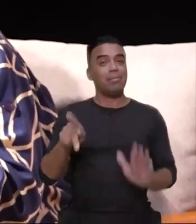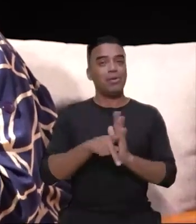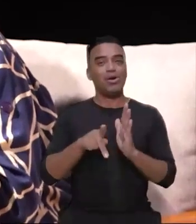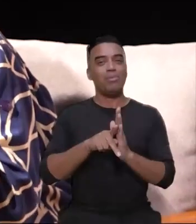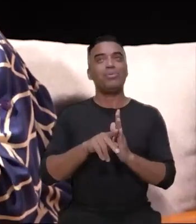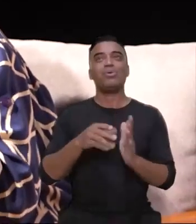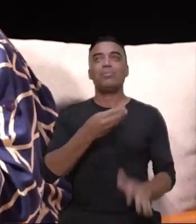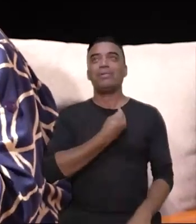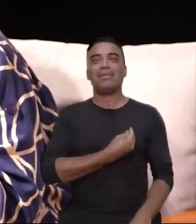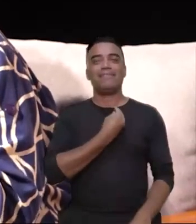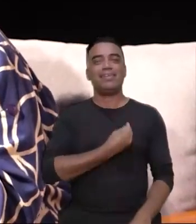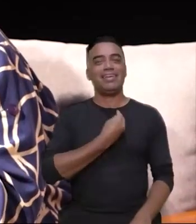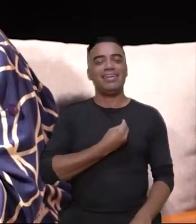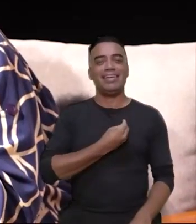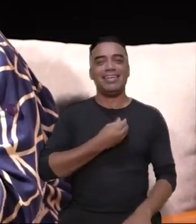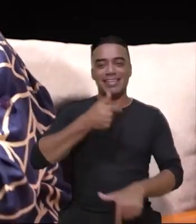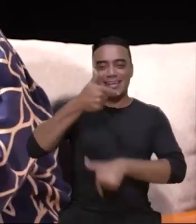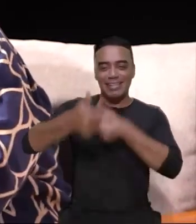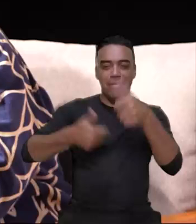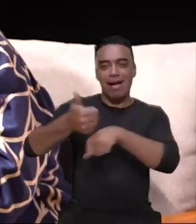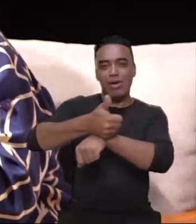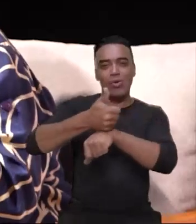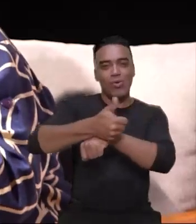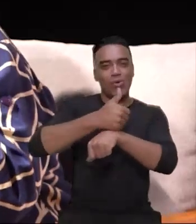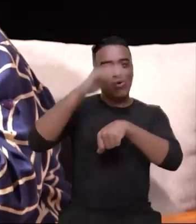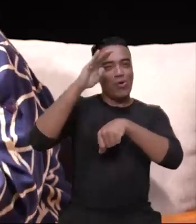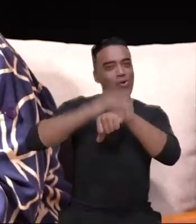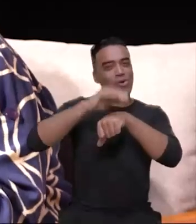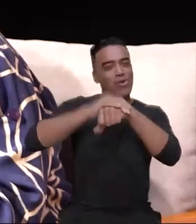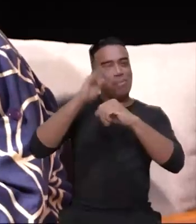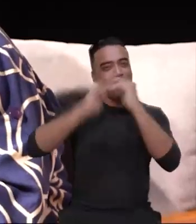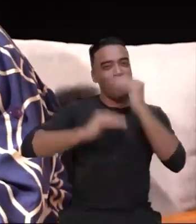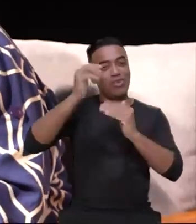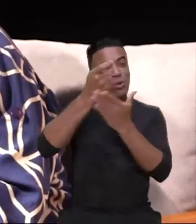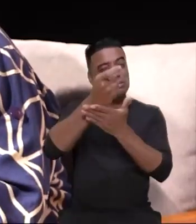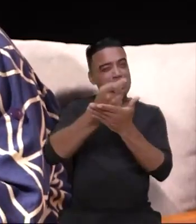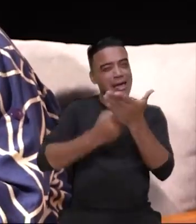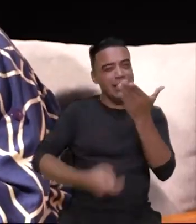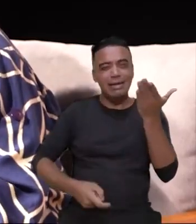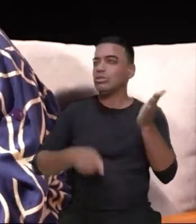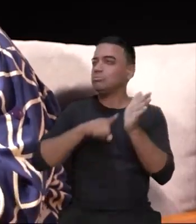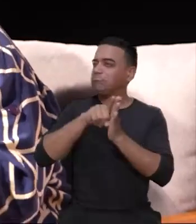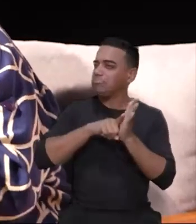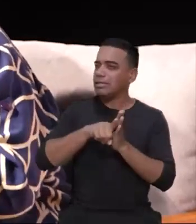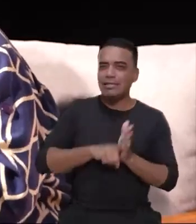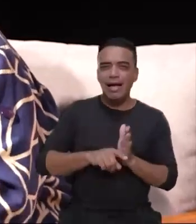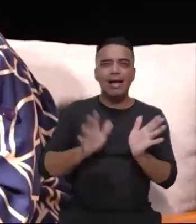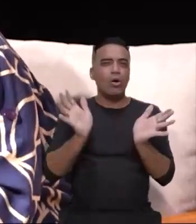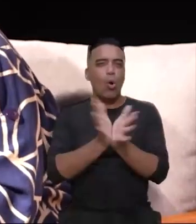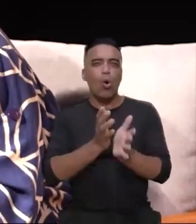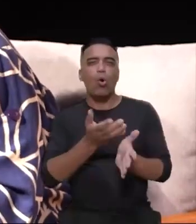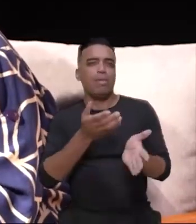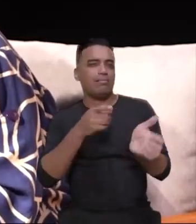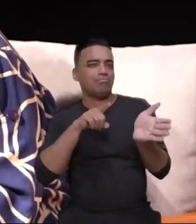a partir da minha obra literária, e foi um texto muito bem estudado pelo carnavalesco,